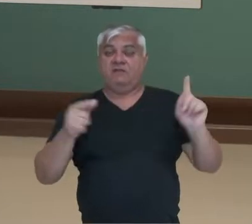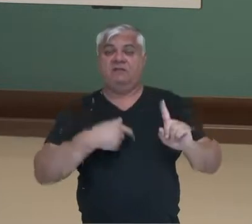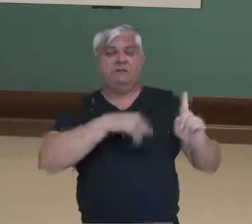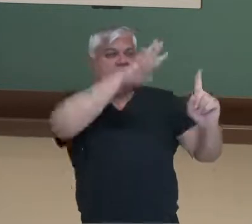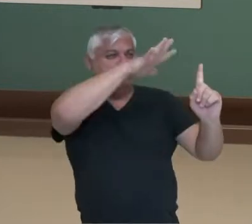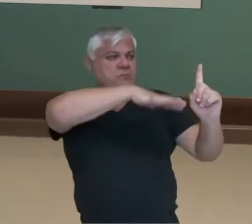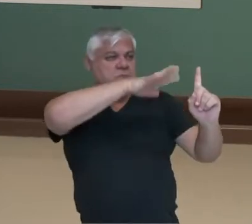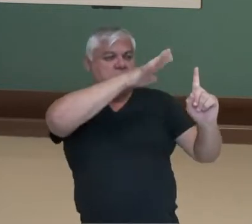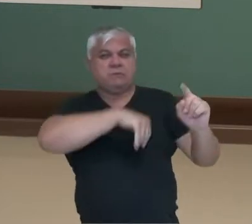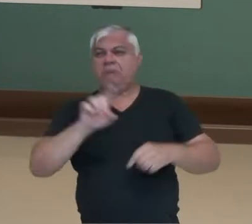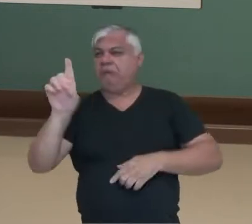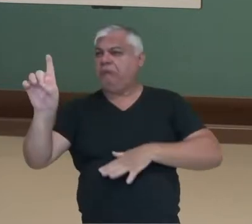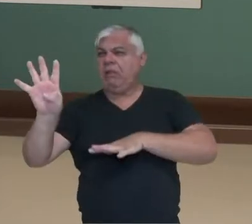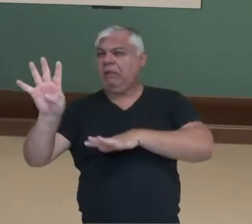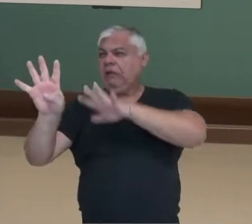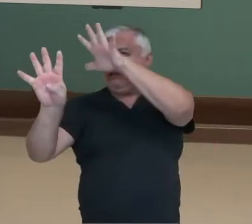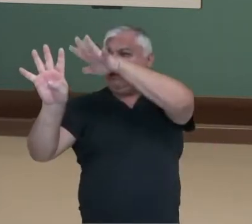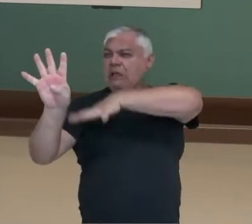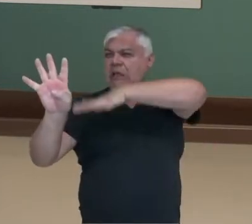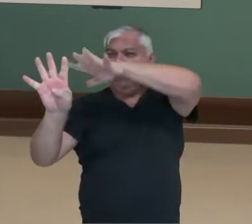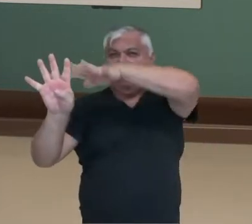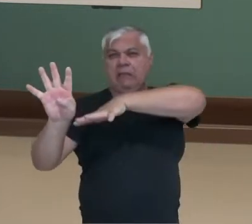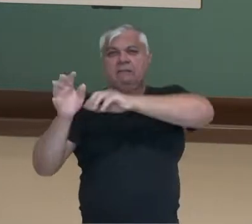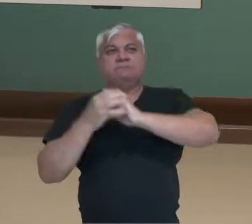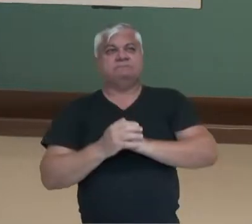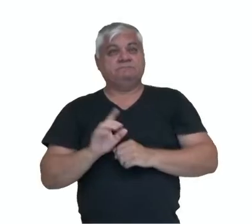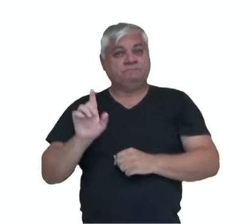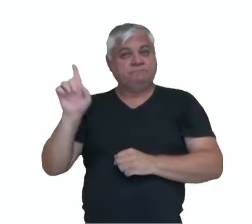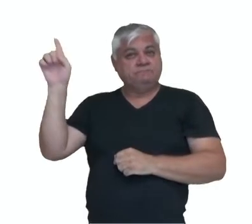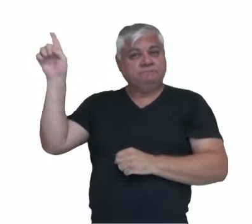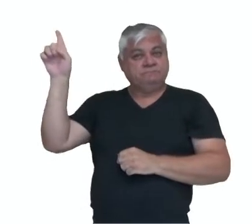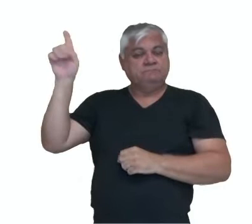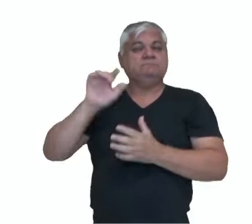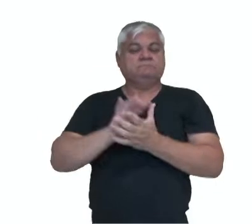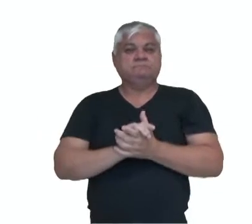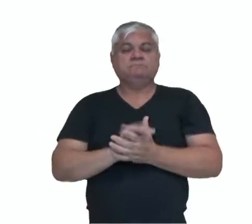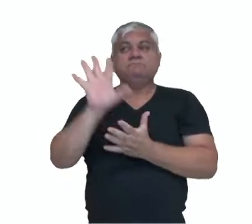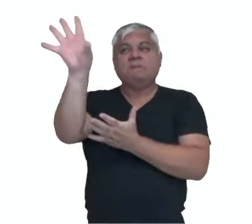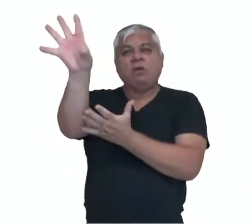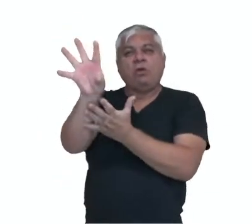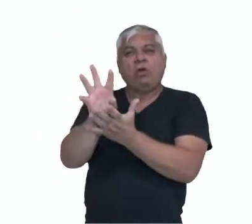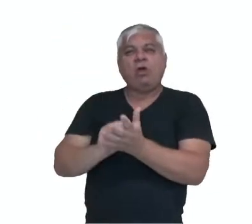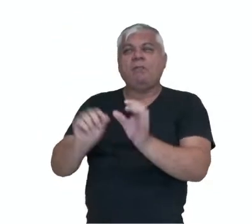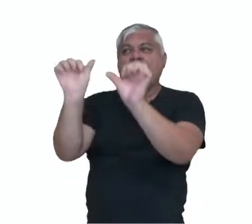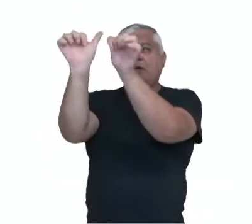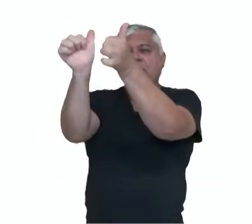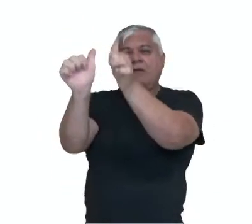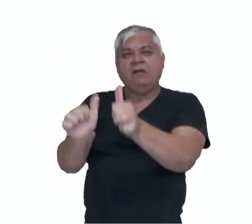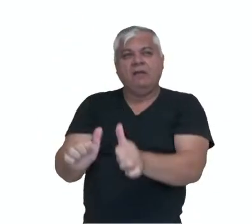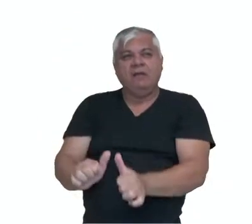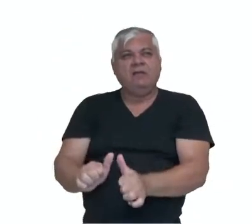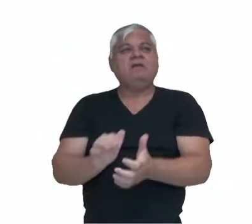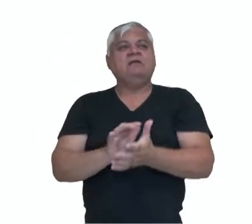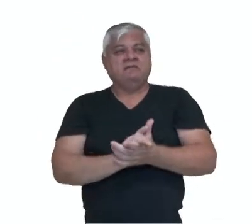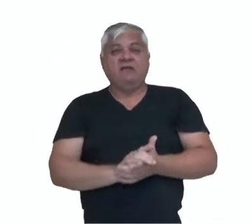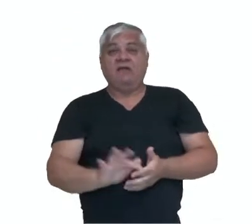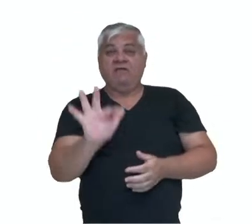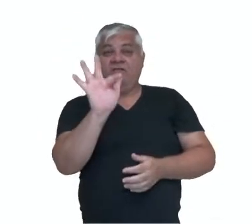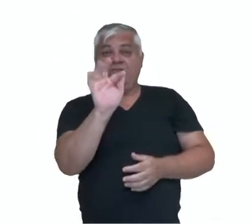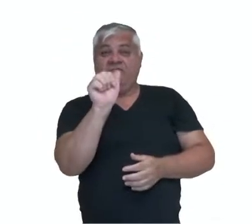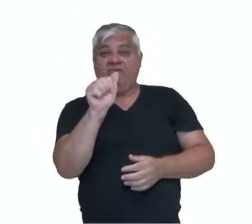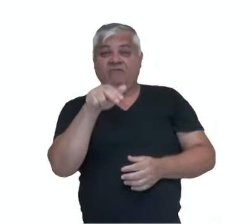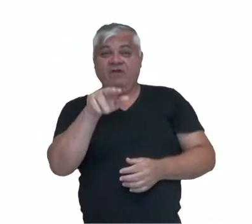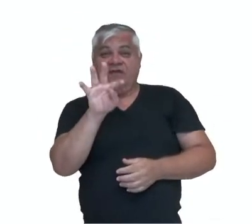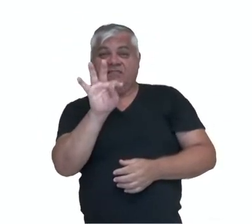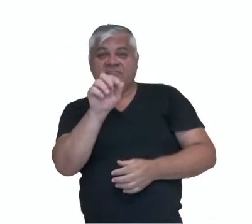divindades. Você sabia? Essa é uma réplica em menor tamanho da estátua. Fantástica. Foi o Fídias o